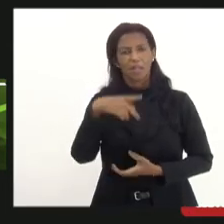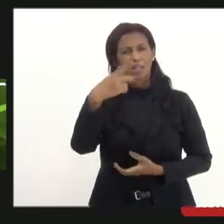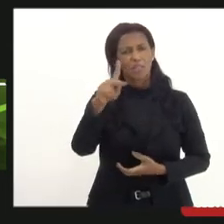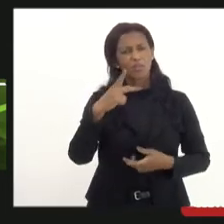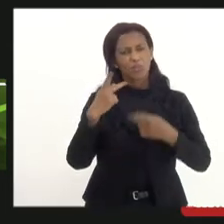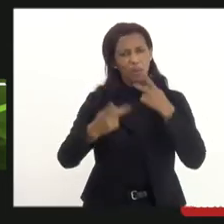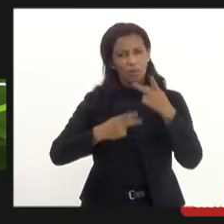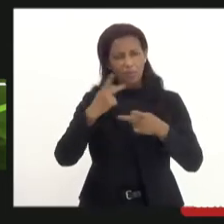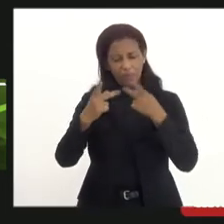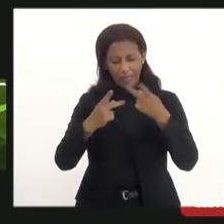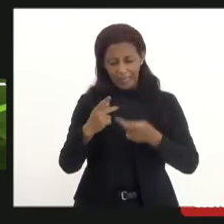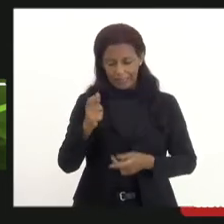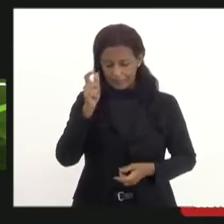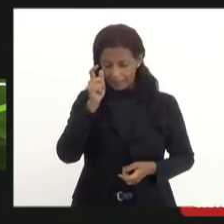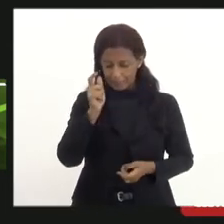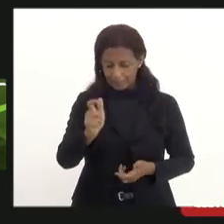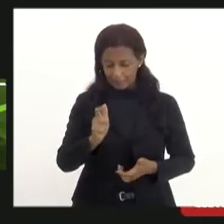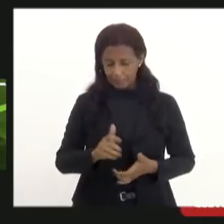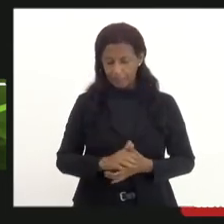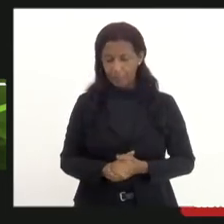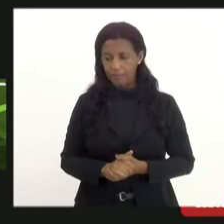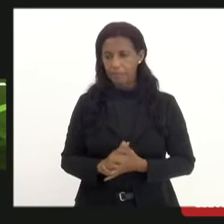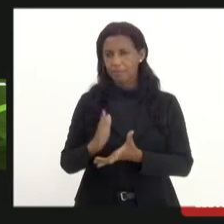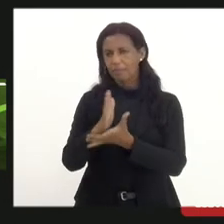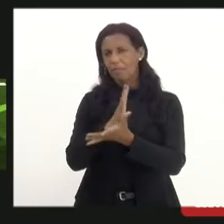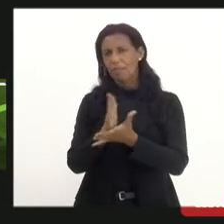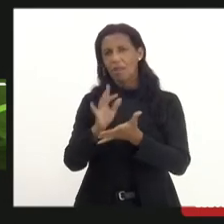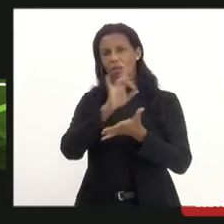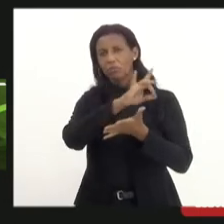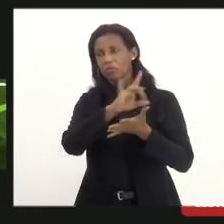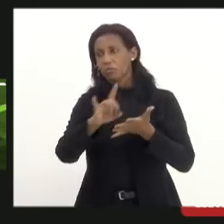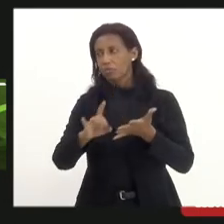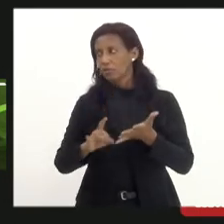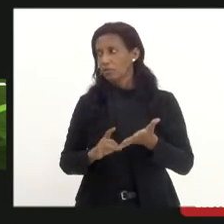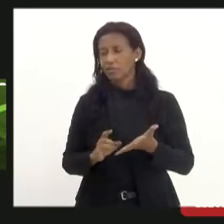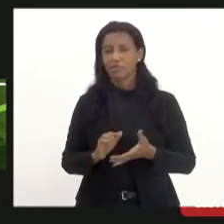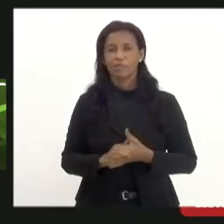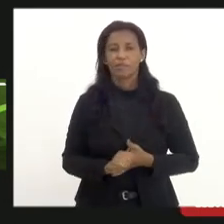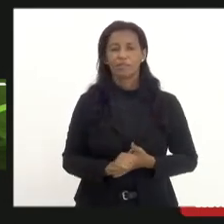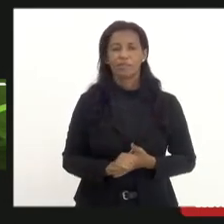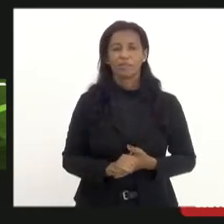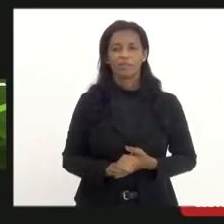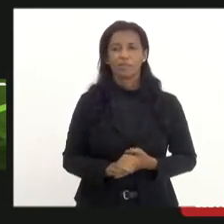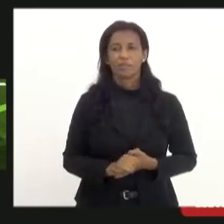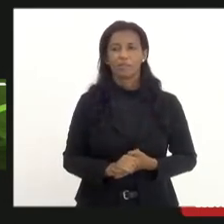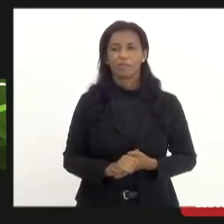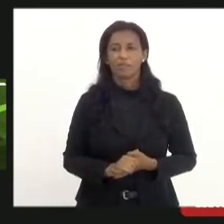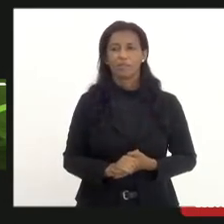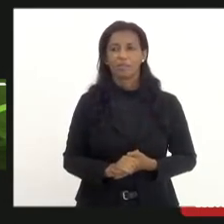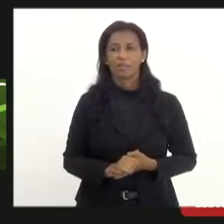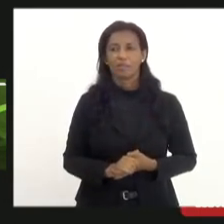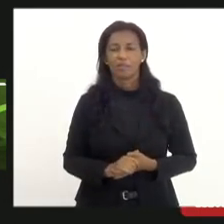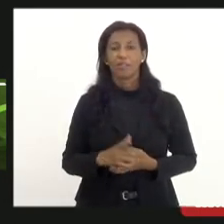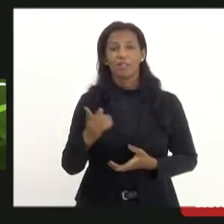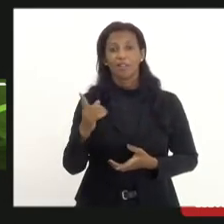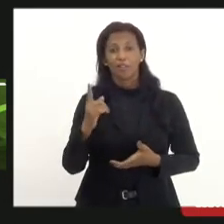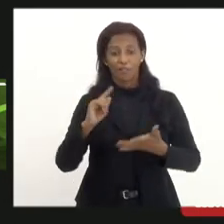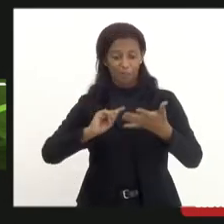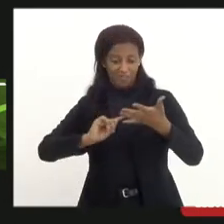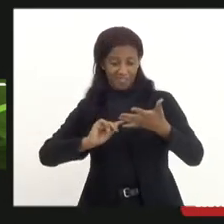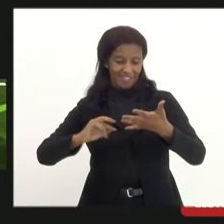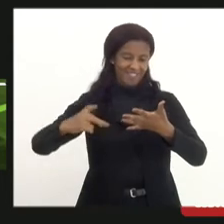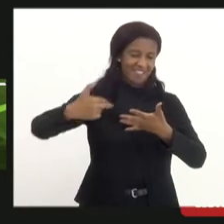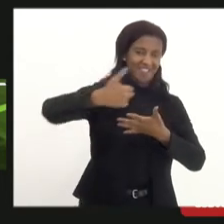né, acho que me chamou a atenção alguns pontos. Né? Vamos aí de trás para frente.